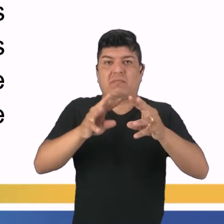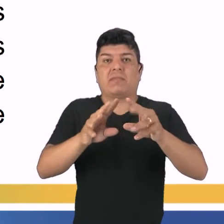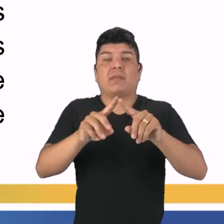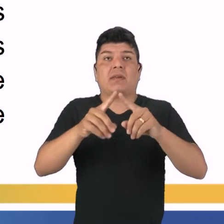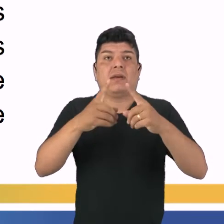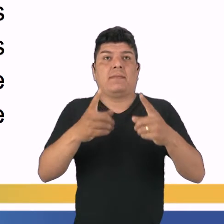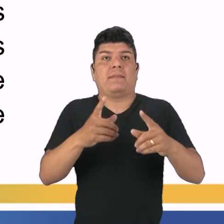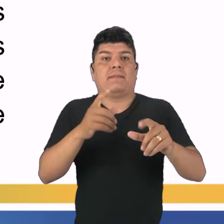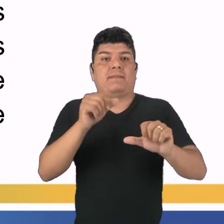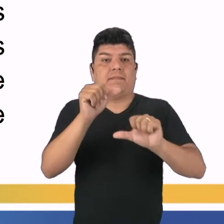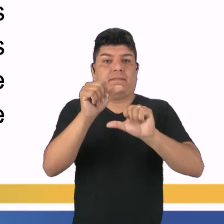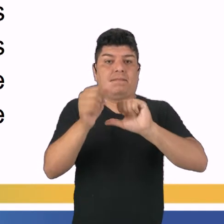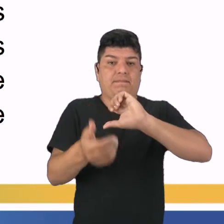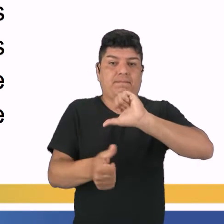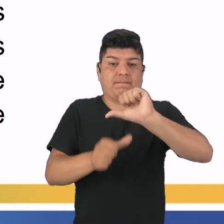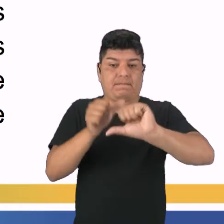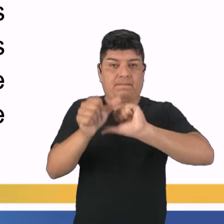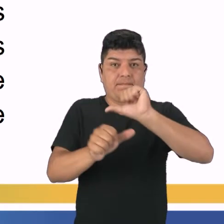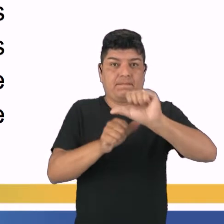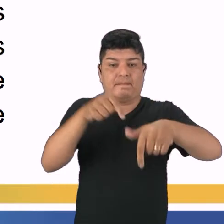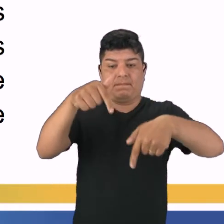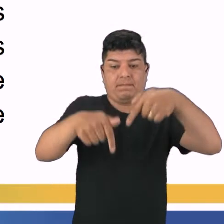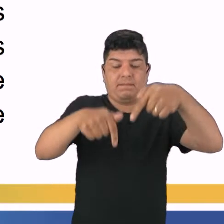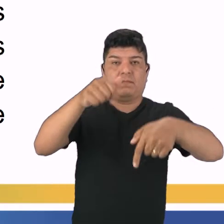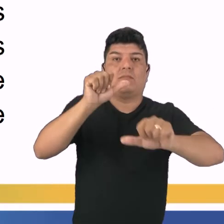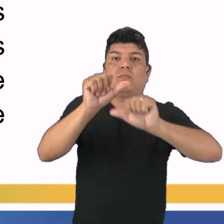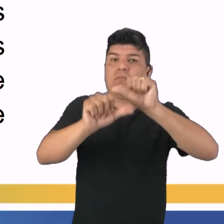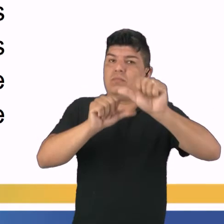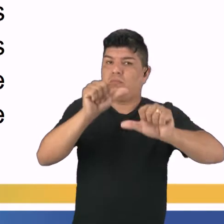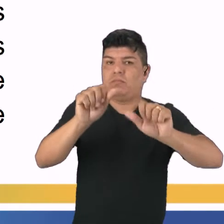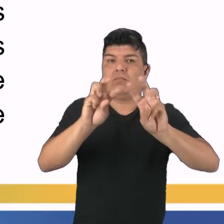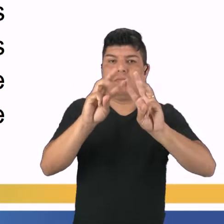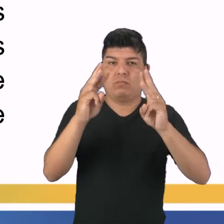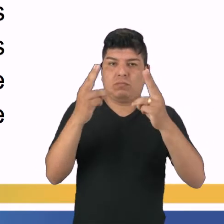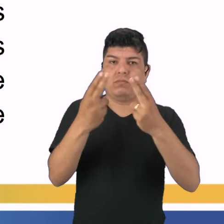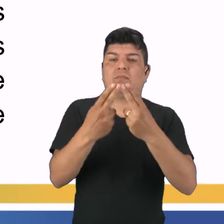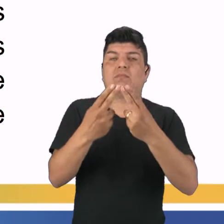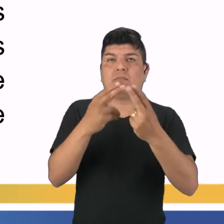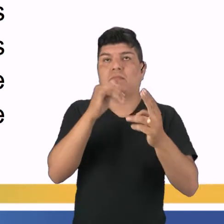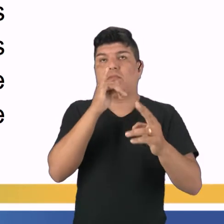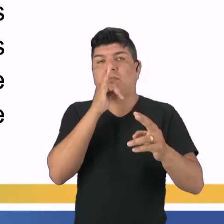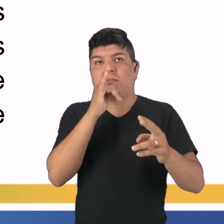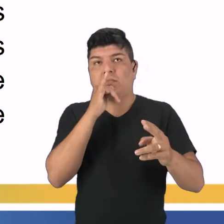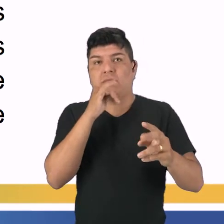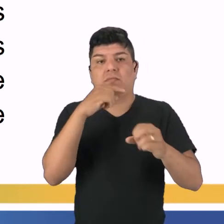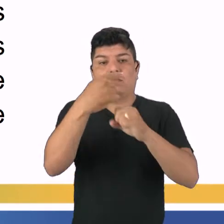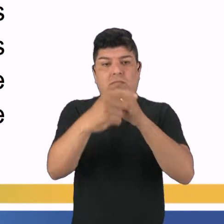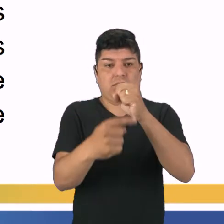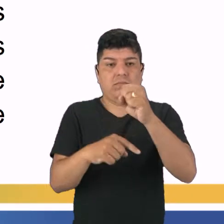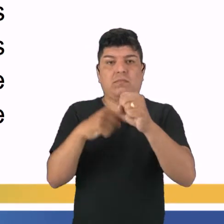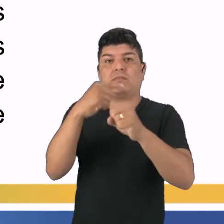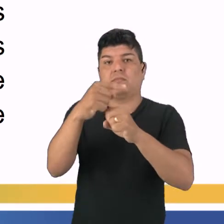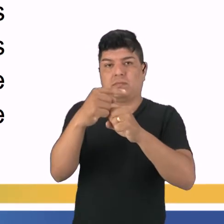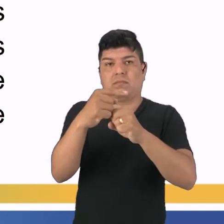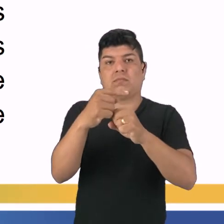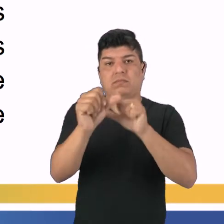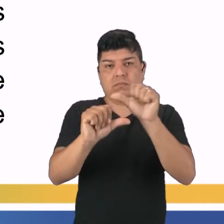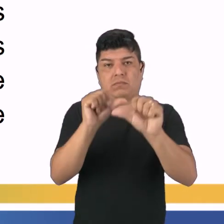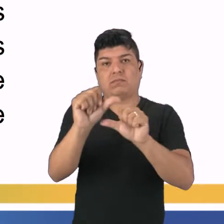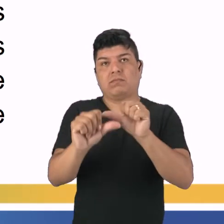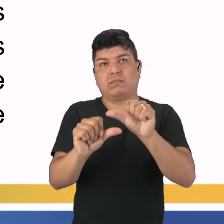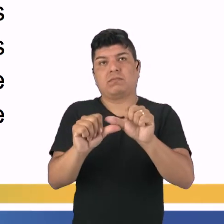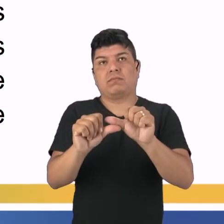as transformações químicas alteram a composição da matéria, ou seja, os átomos do material,